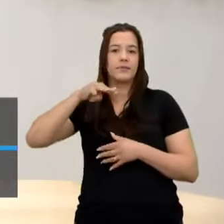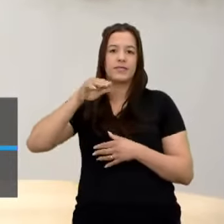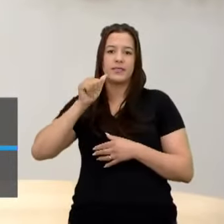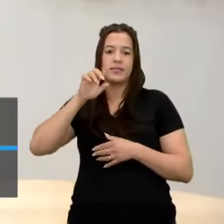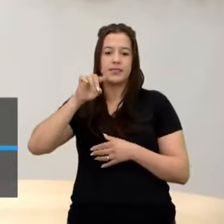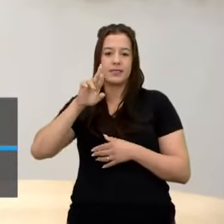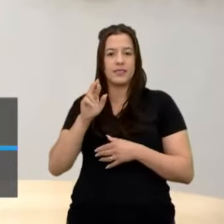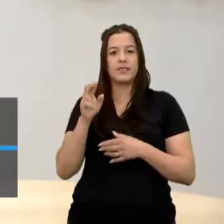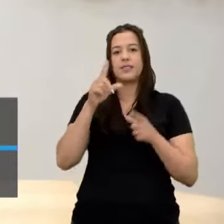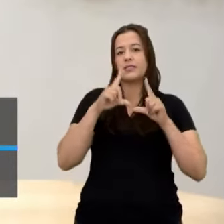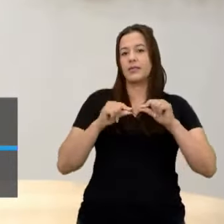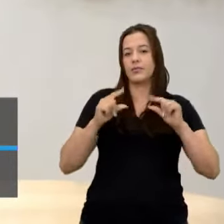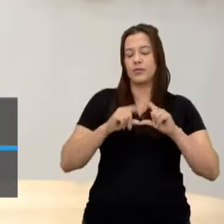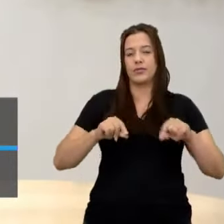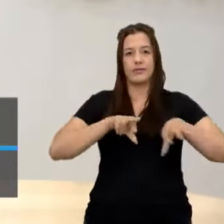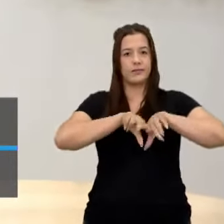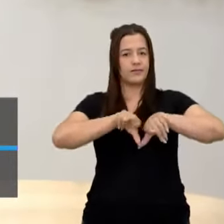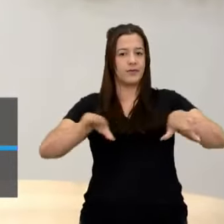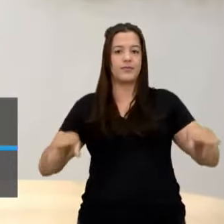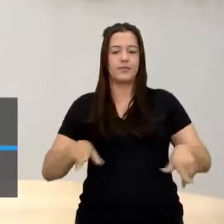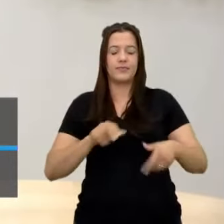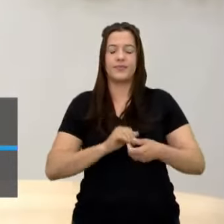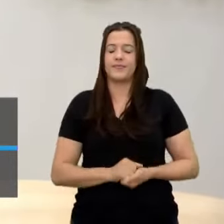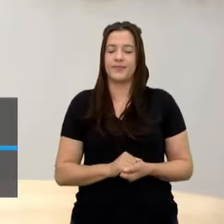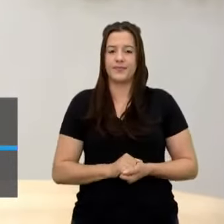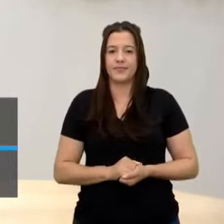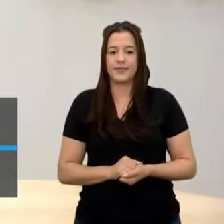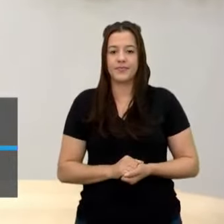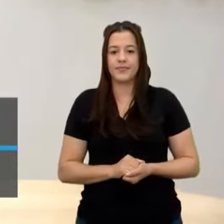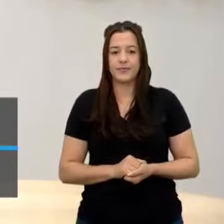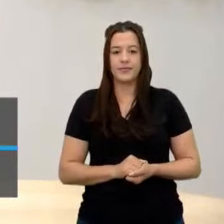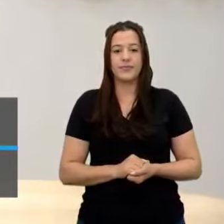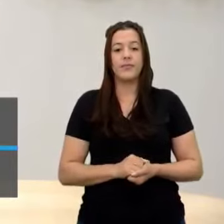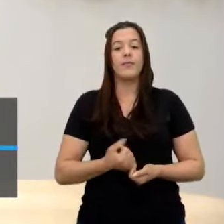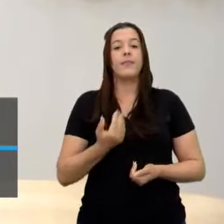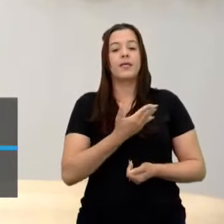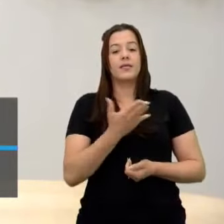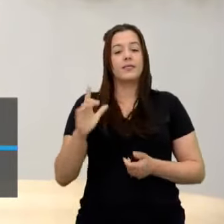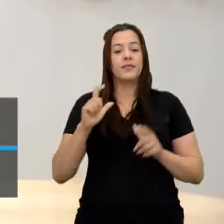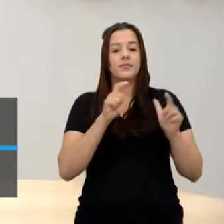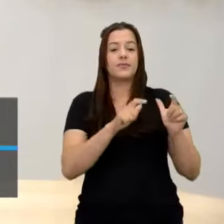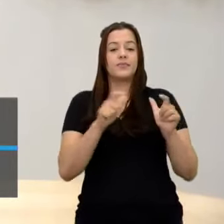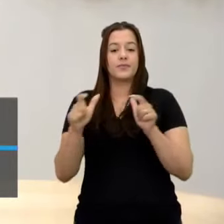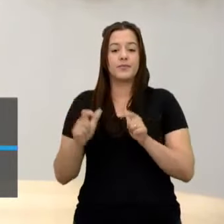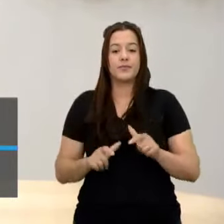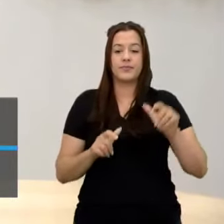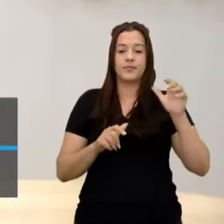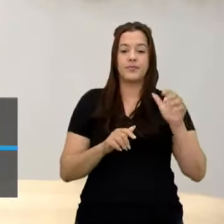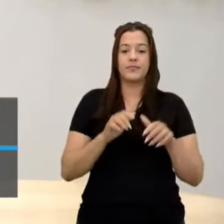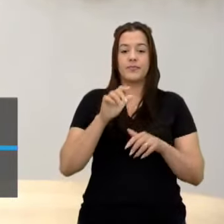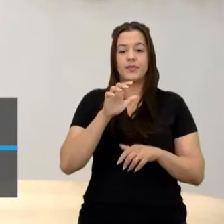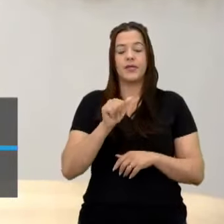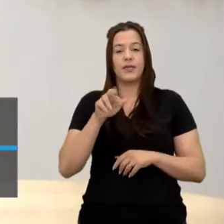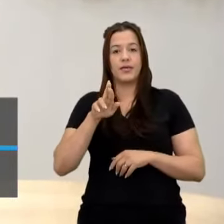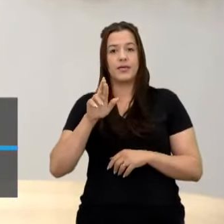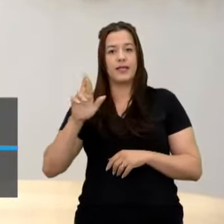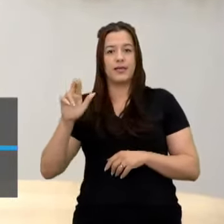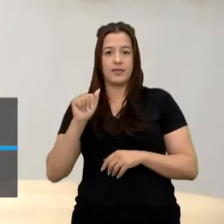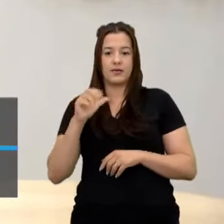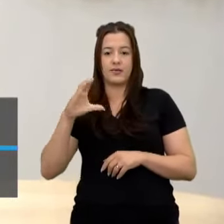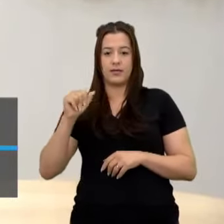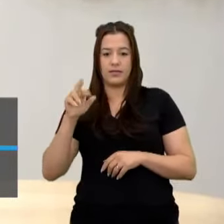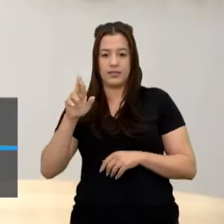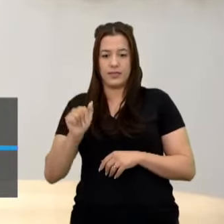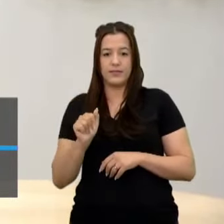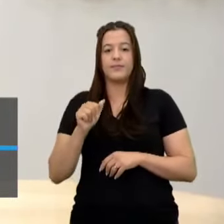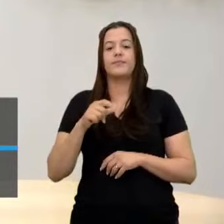7, ok, olha só, falei às 7. Então tem todas as cidades de Araraquara, Votuporanga, tem a listinha,